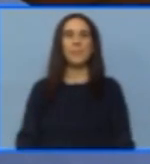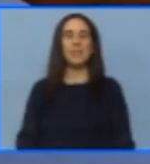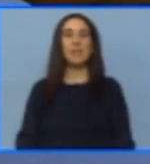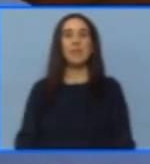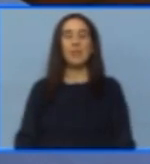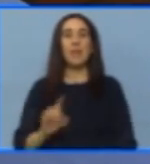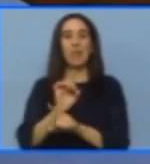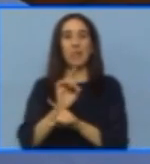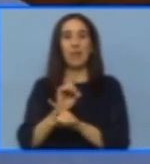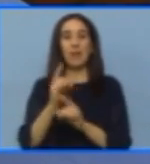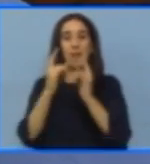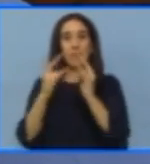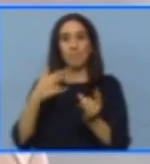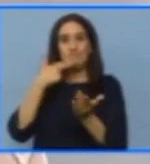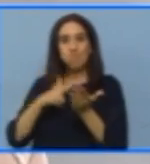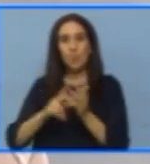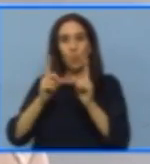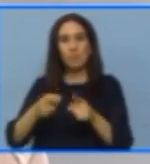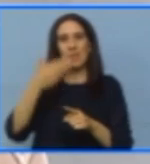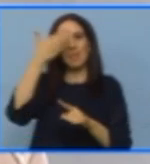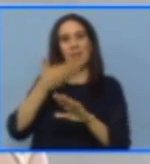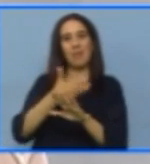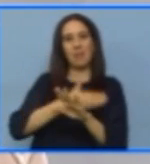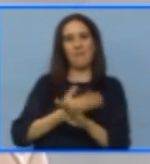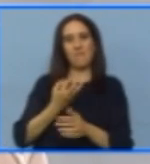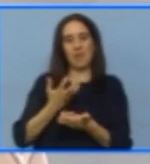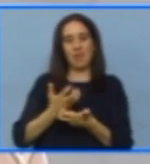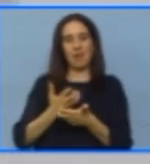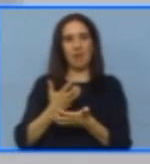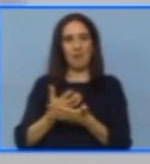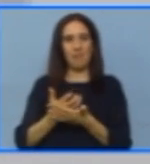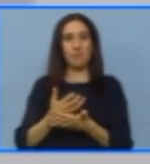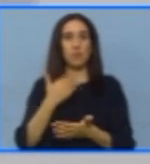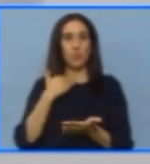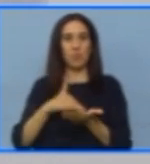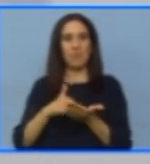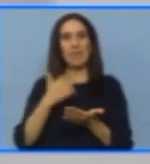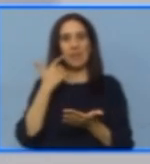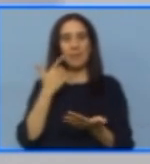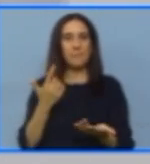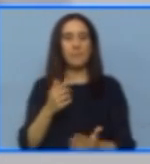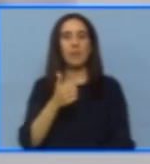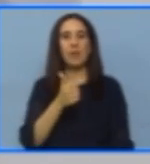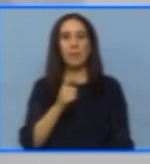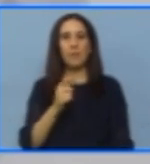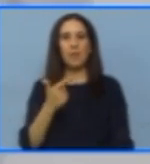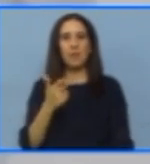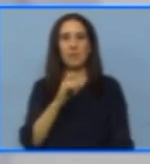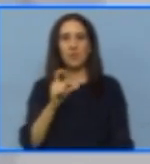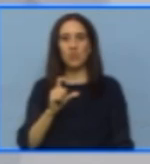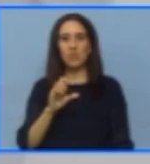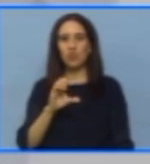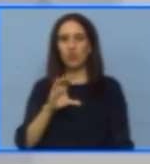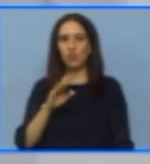uns dias antes, de facto, do acampamento começar, a partir desta segunda-feira. Beatriz Chambel já